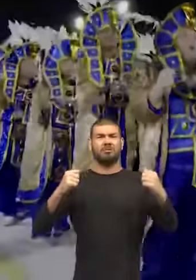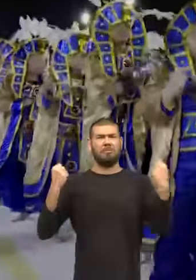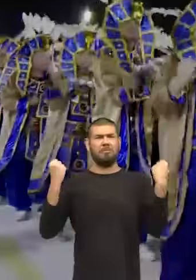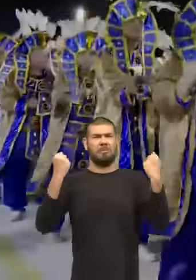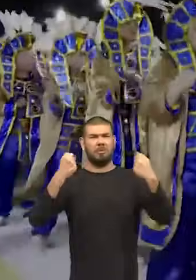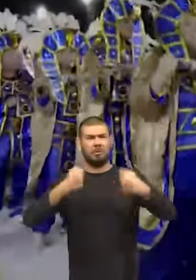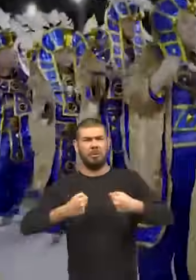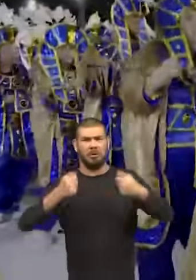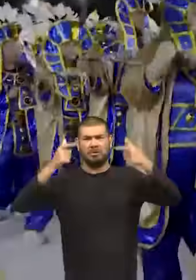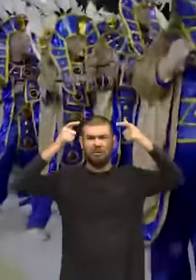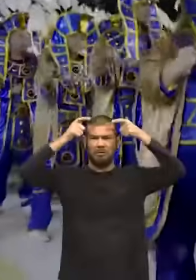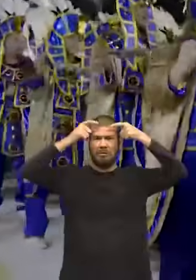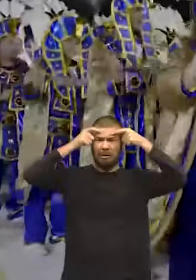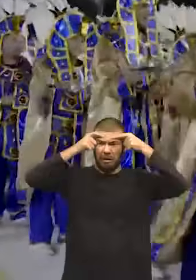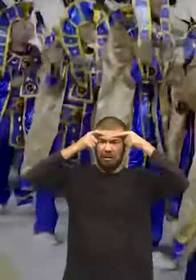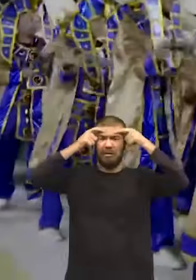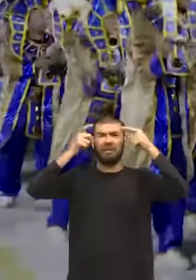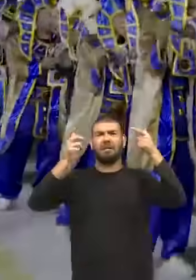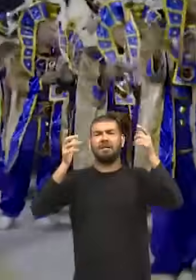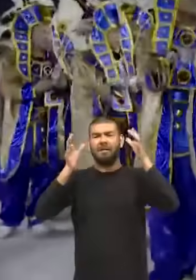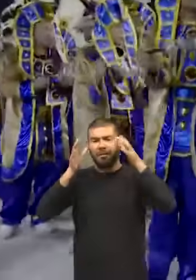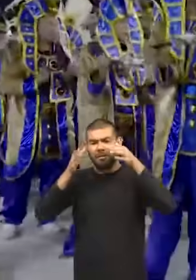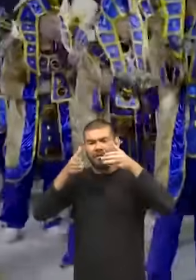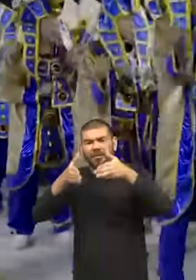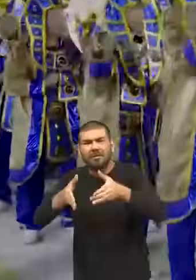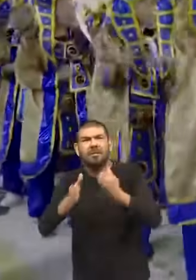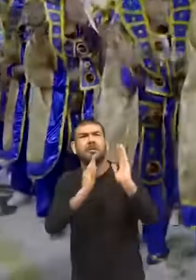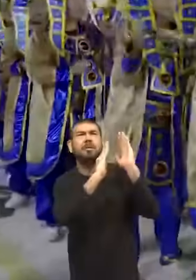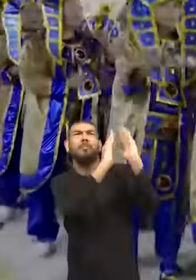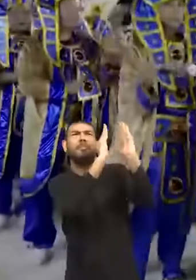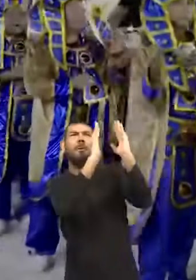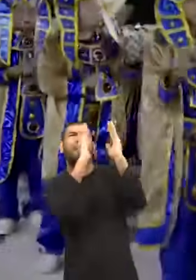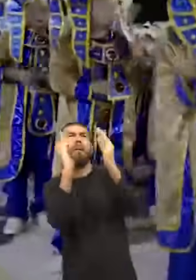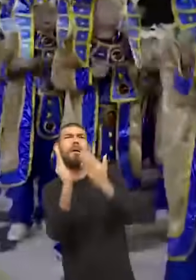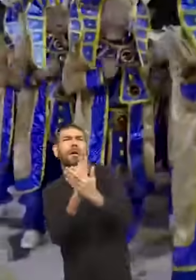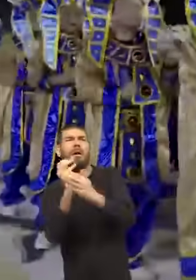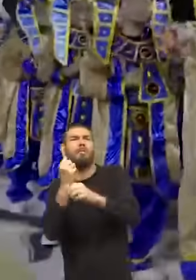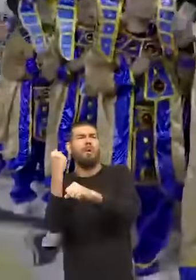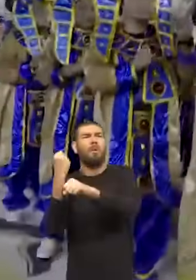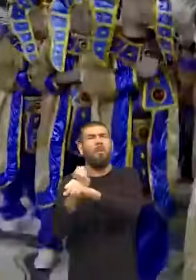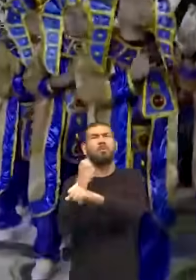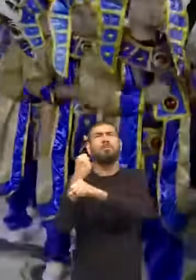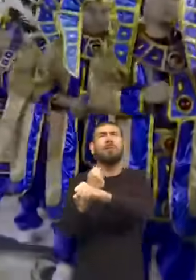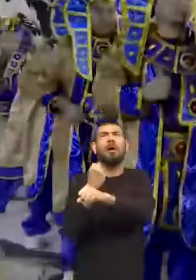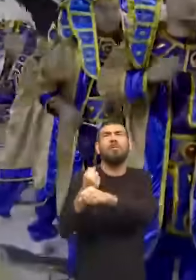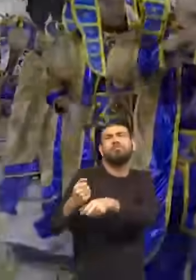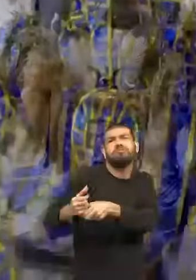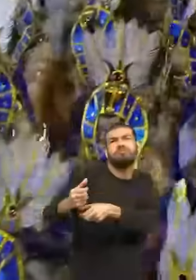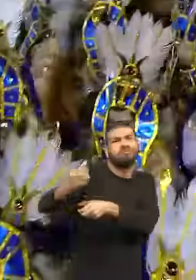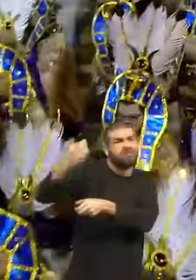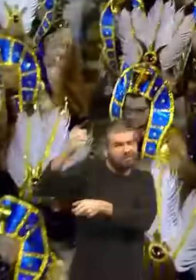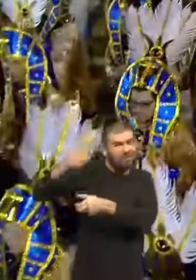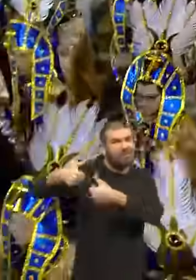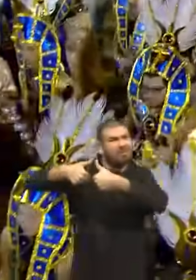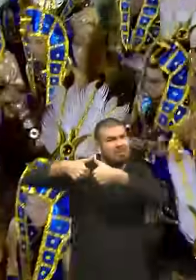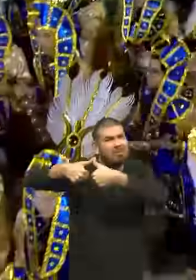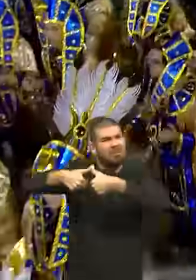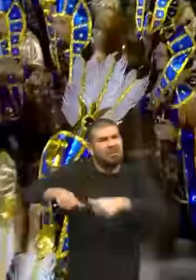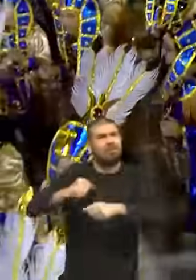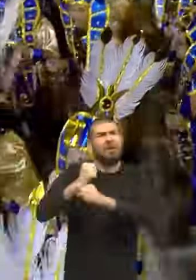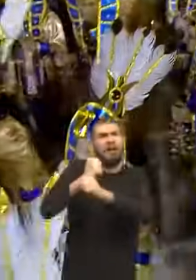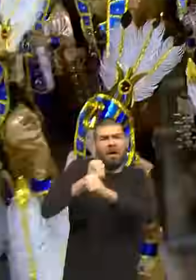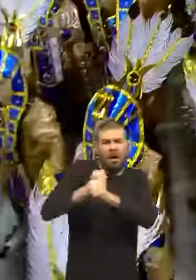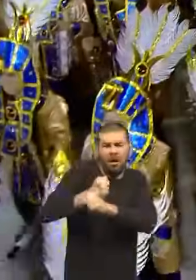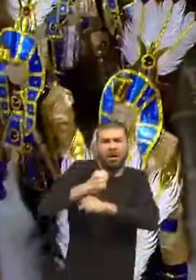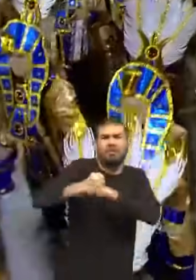Era uma dinastia voltada para grandes construções, e aí eles permaneceram durante muitos